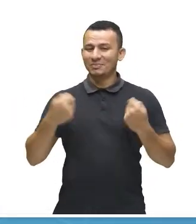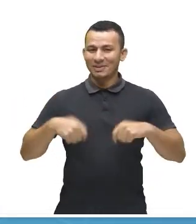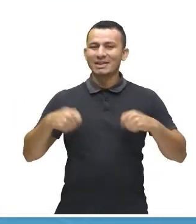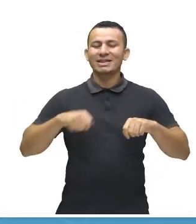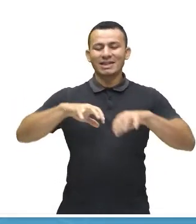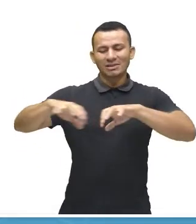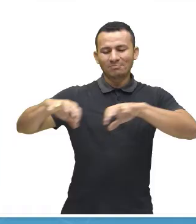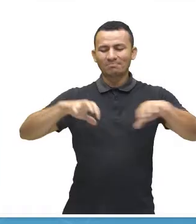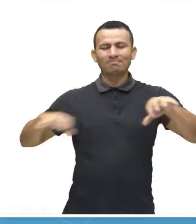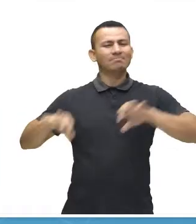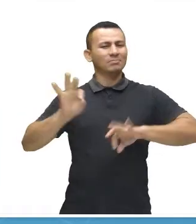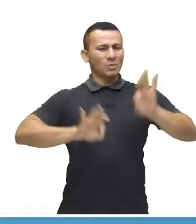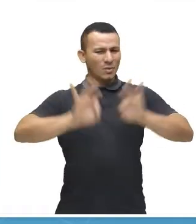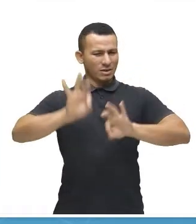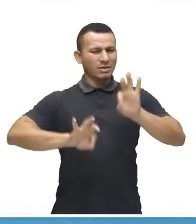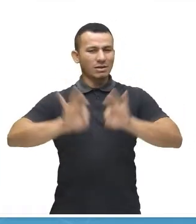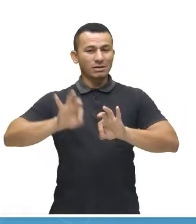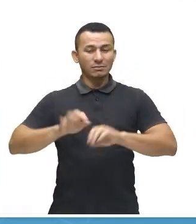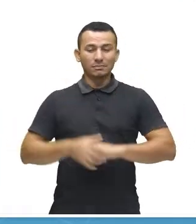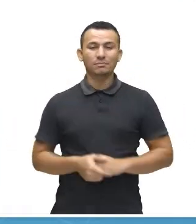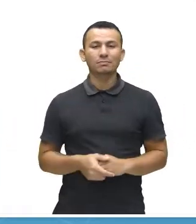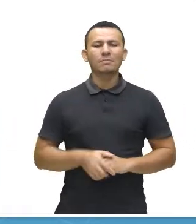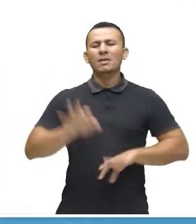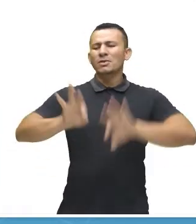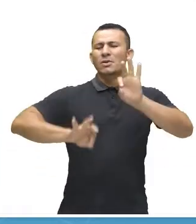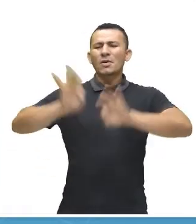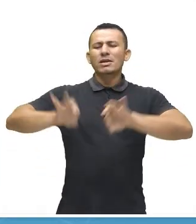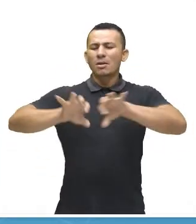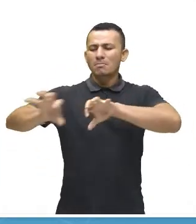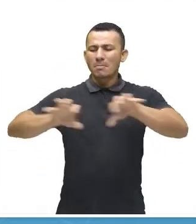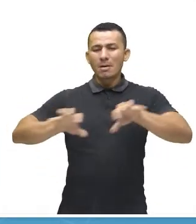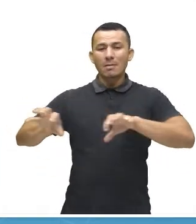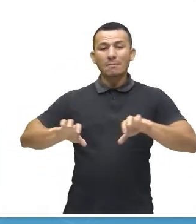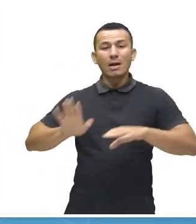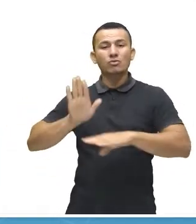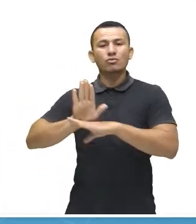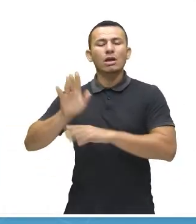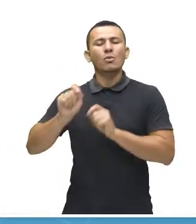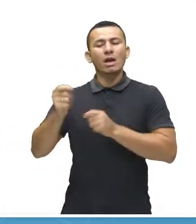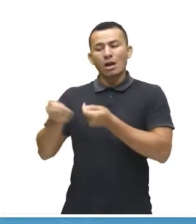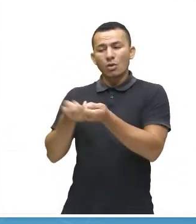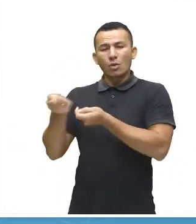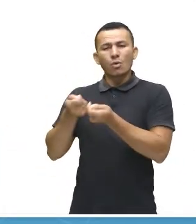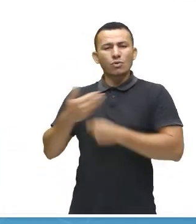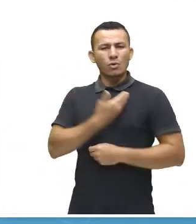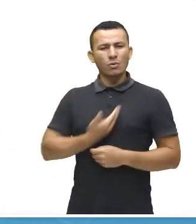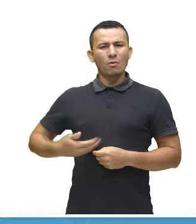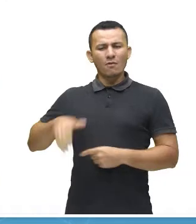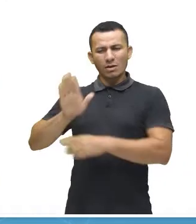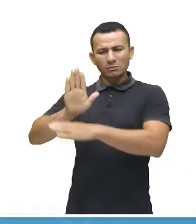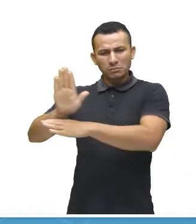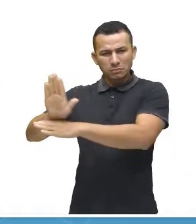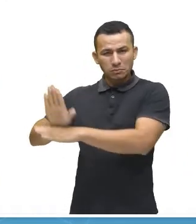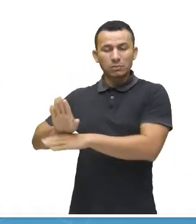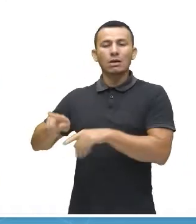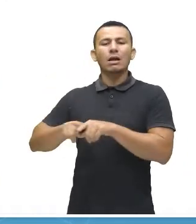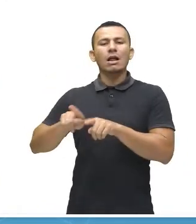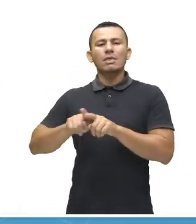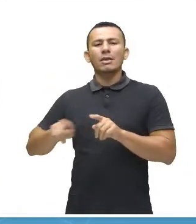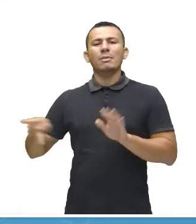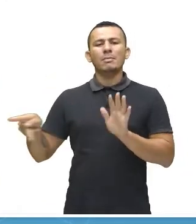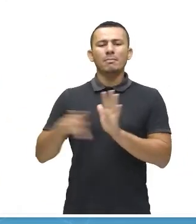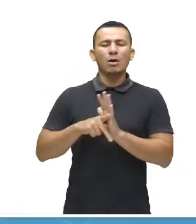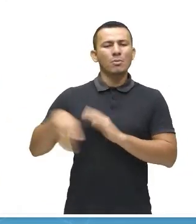dividir para integrar. Essa divisão ajuda na administração do poder público e manter a identidade